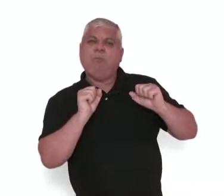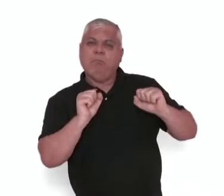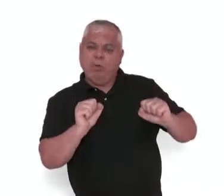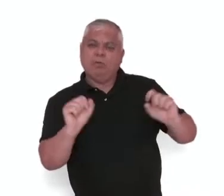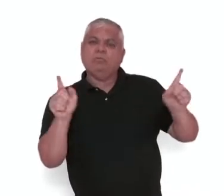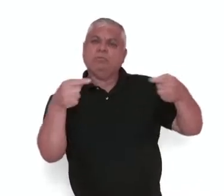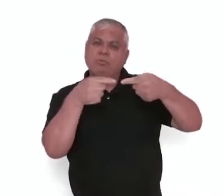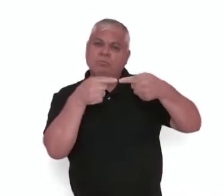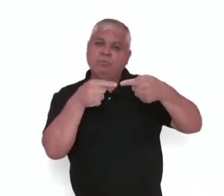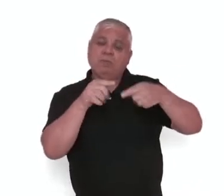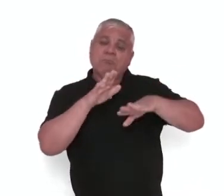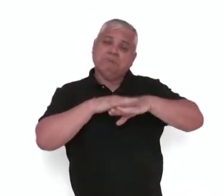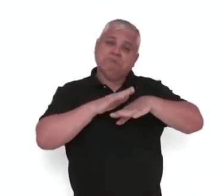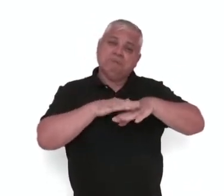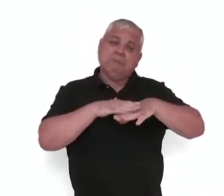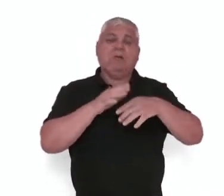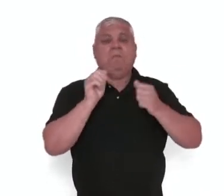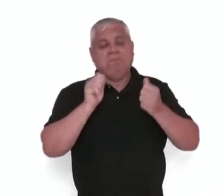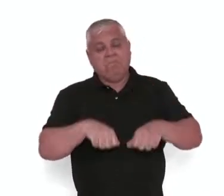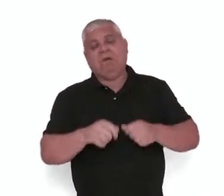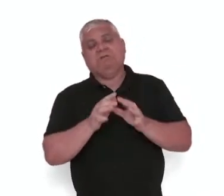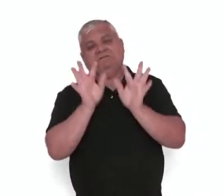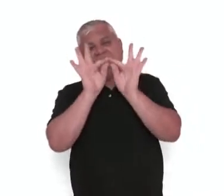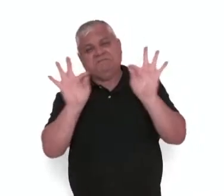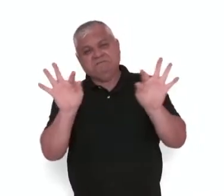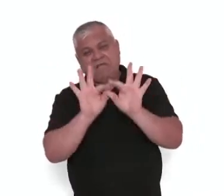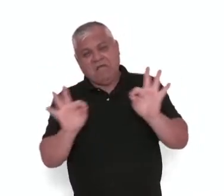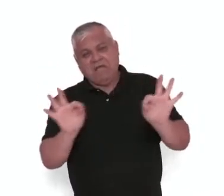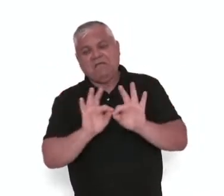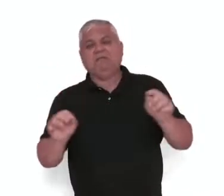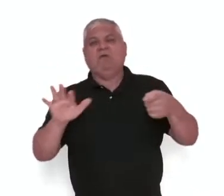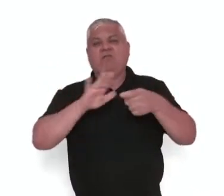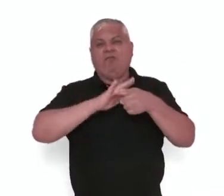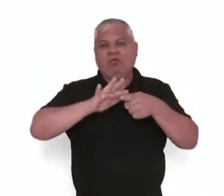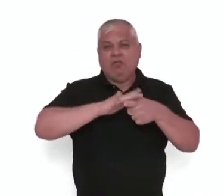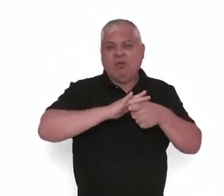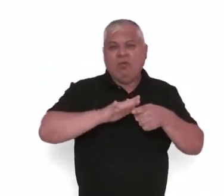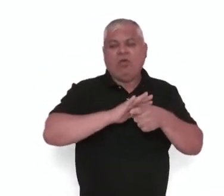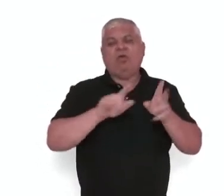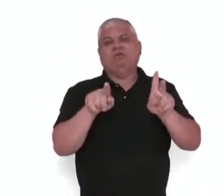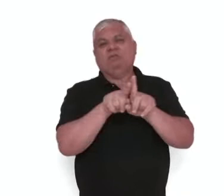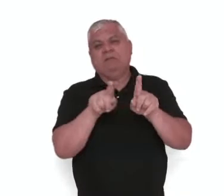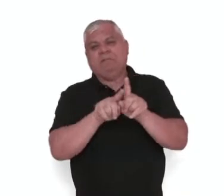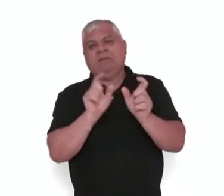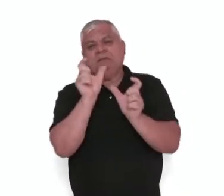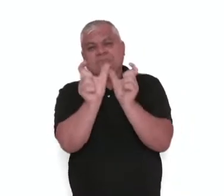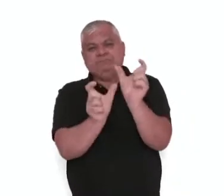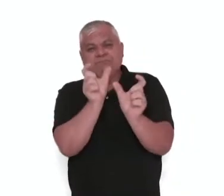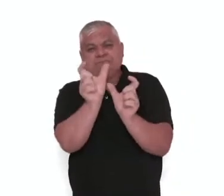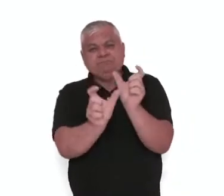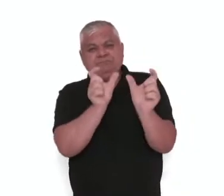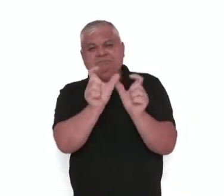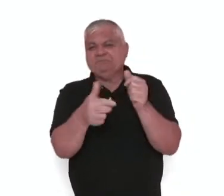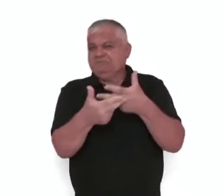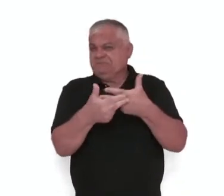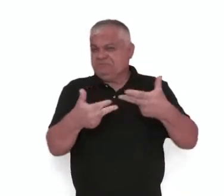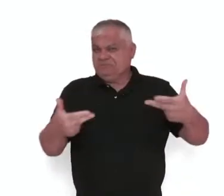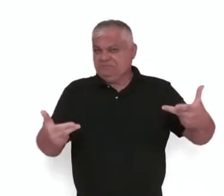acordo com critérios semânticos, sintáticos, fonológicos, formais, contextuais, entre